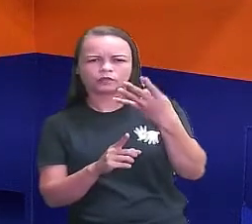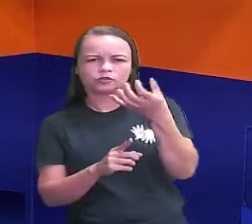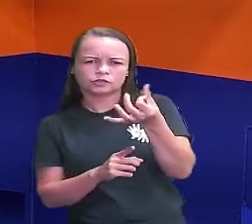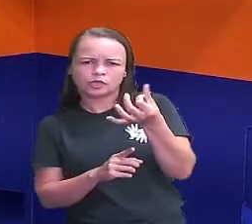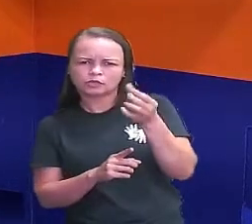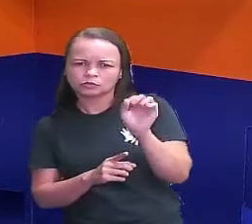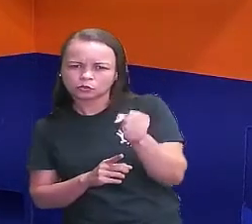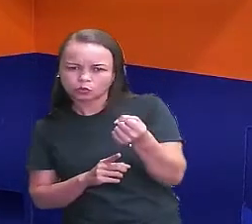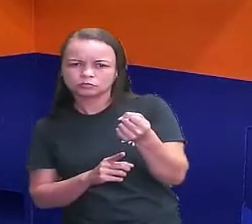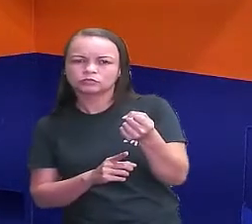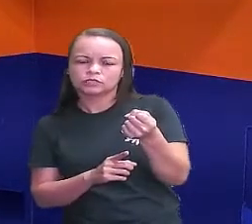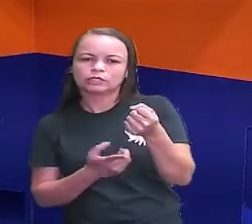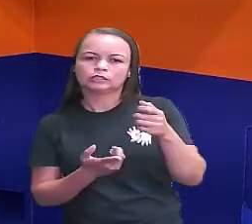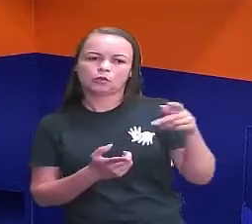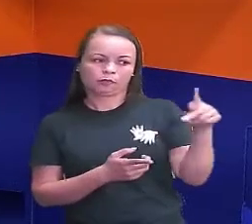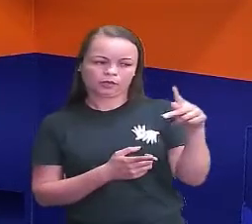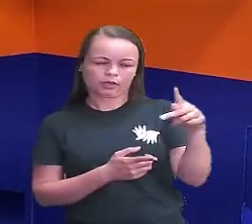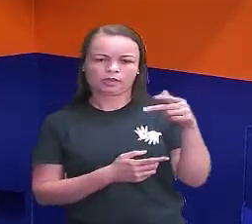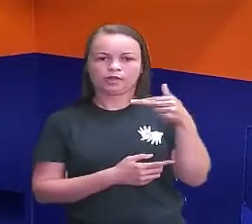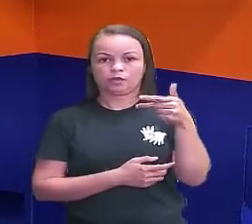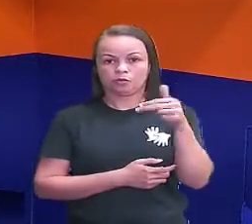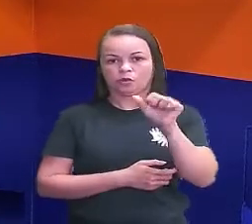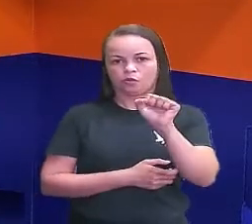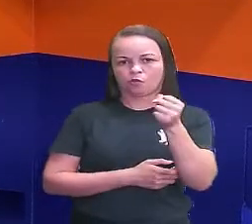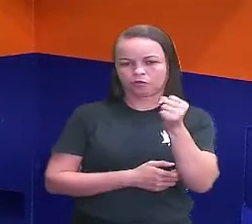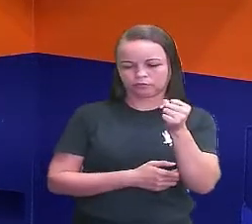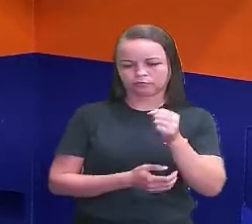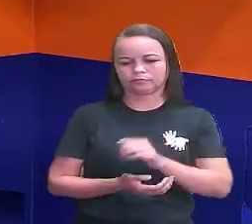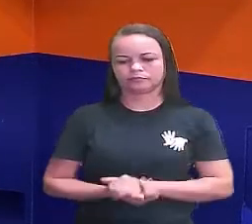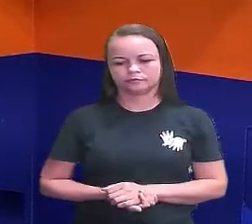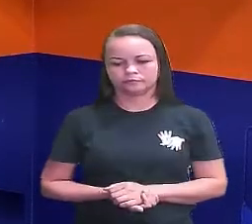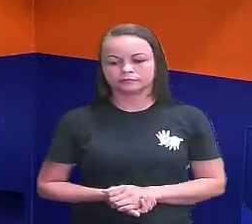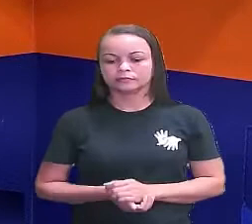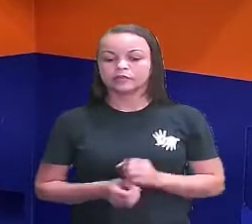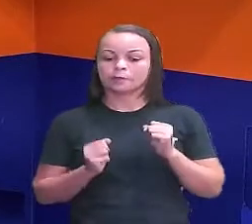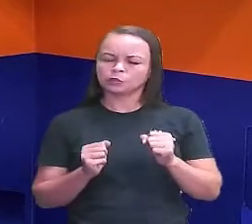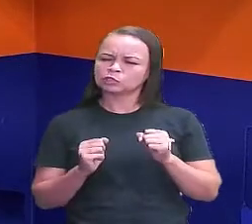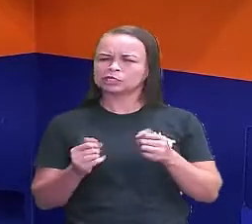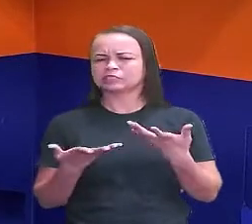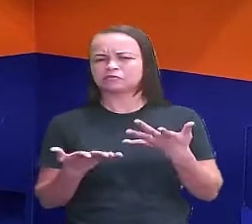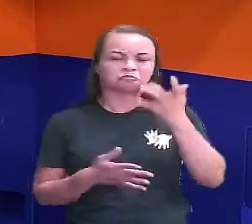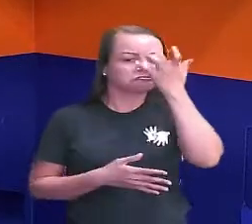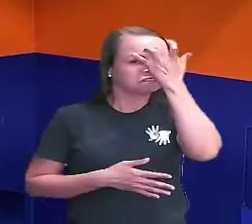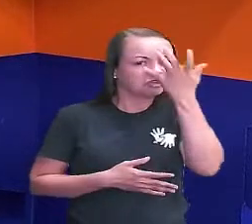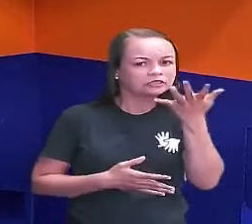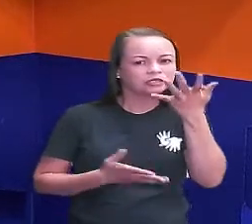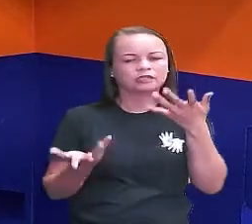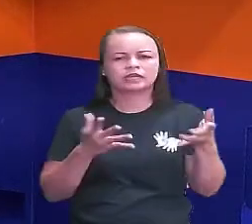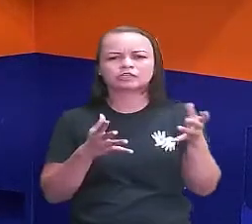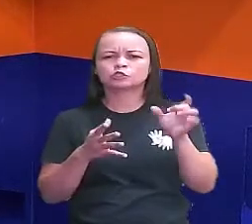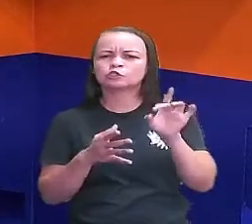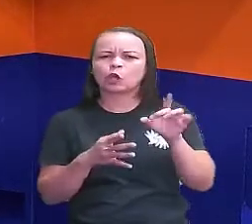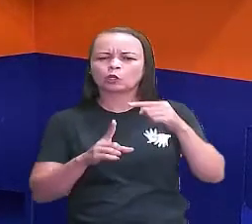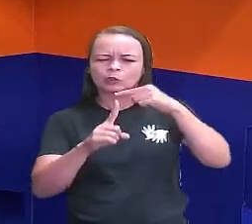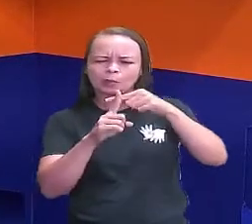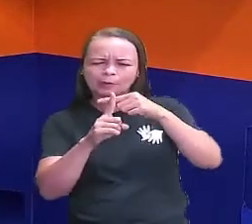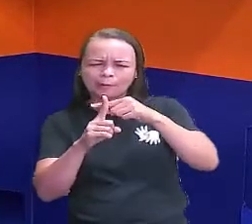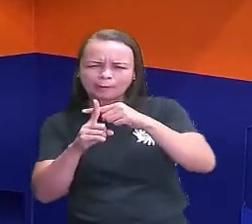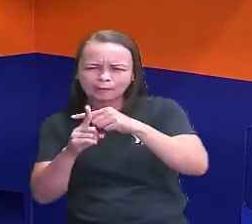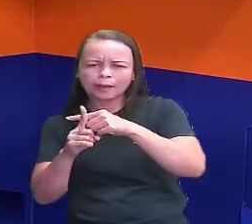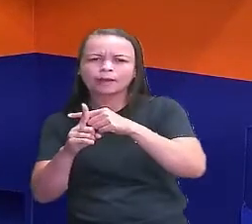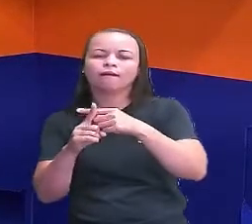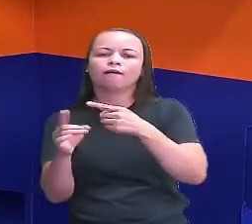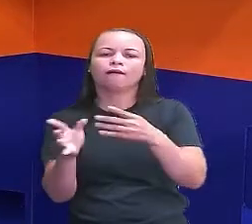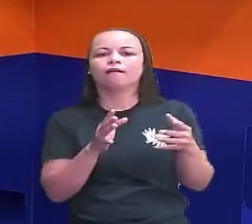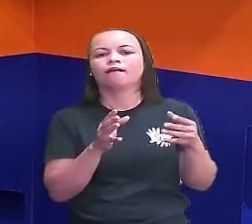quanto? A 8. Tá certo? E aqui eu coloquei, ó, poderia ser para facilitar a gente não ficar somando, somando, somando.